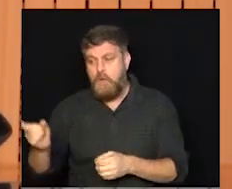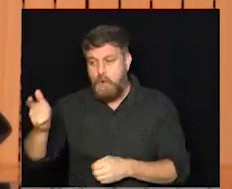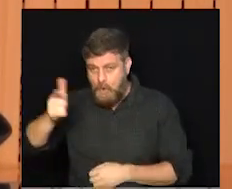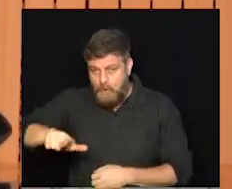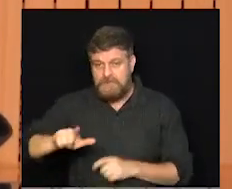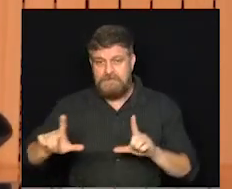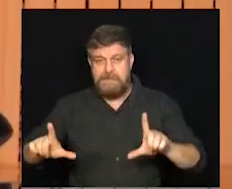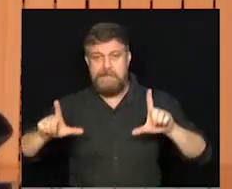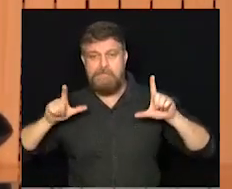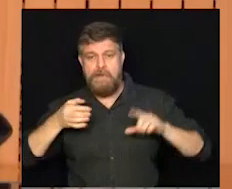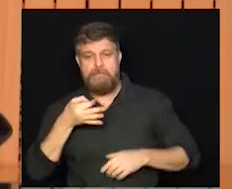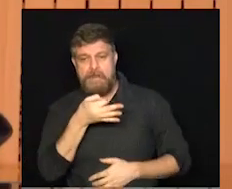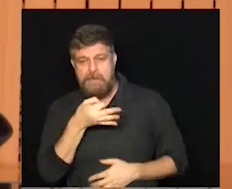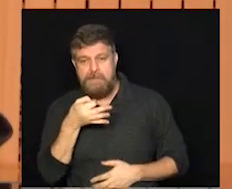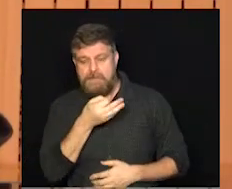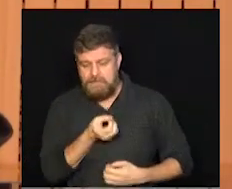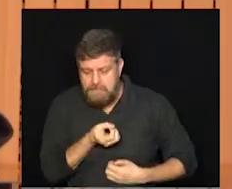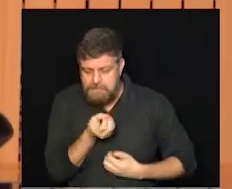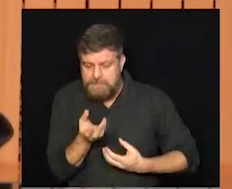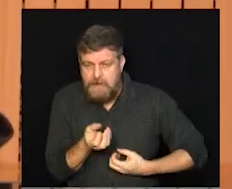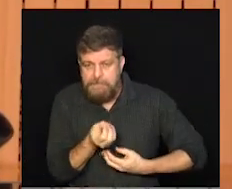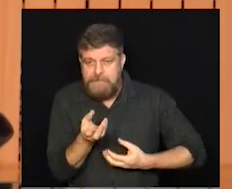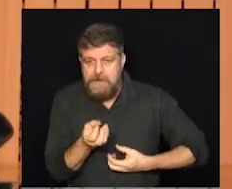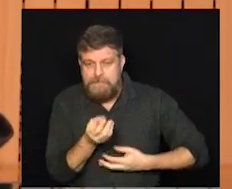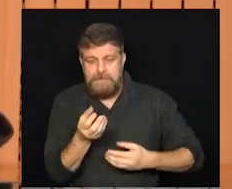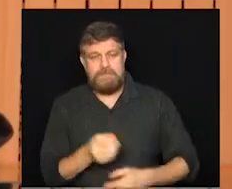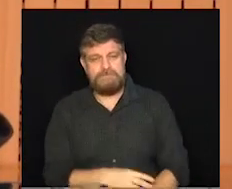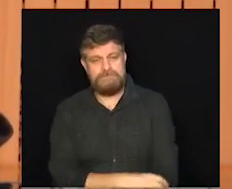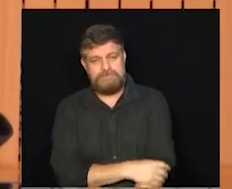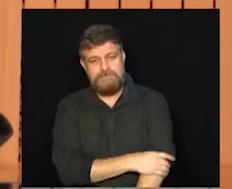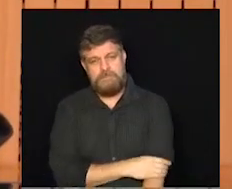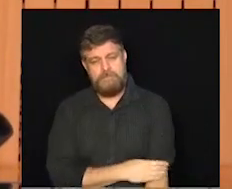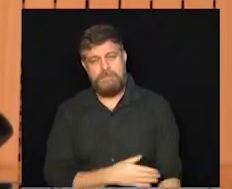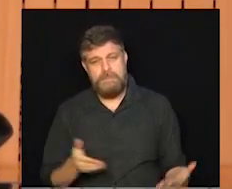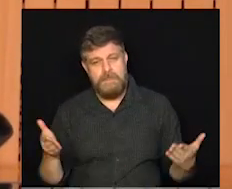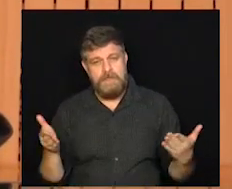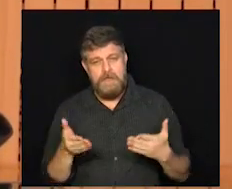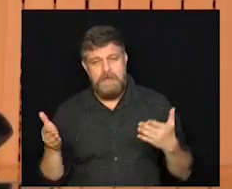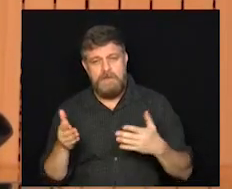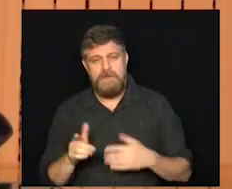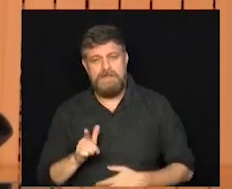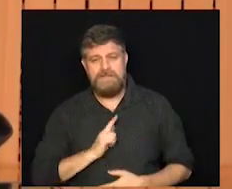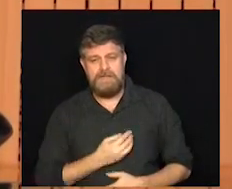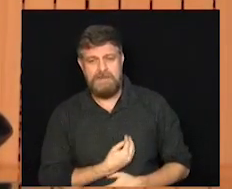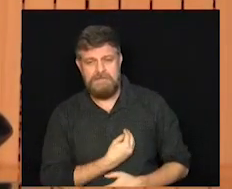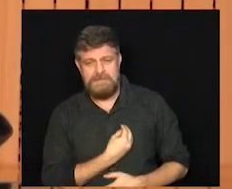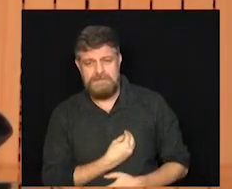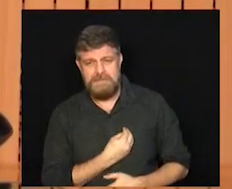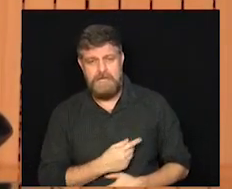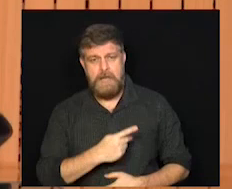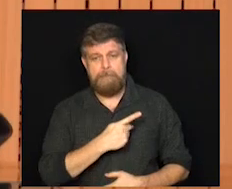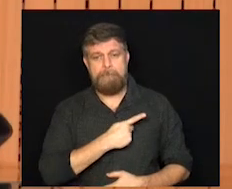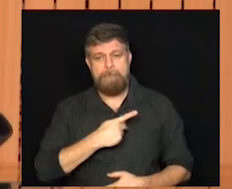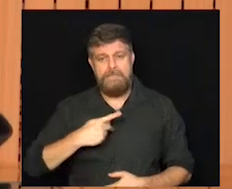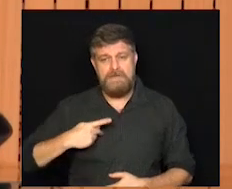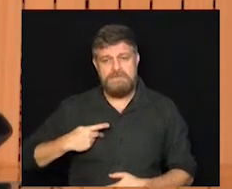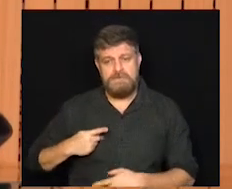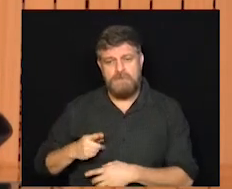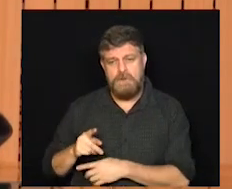mais algumas contribuições, tá bom? Quero então passar agora a palavra. Está conosco aqui o pastor Rodrigo.